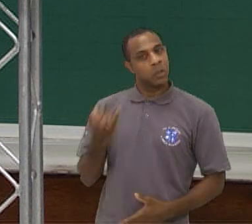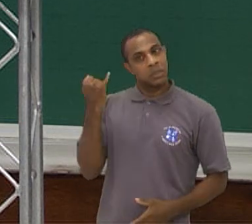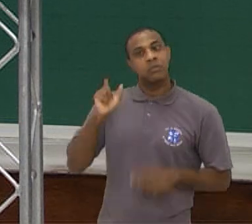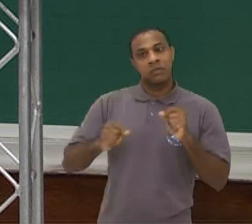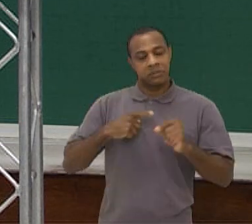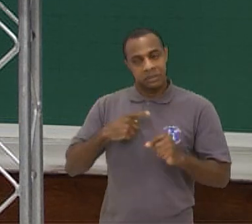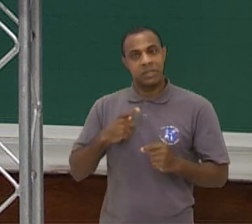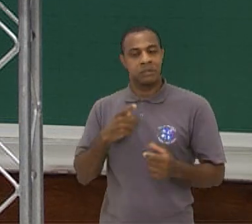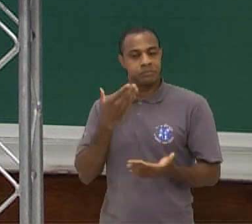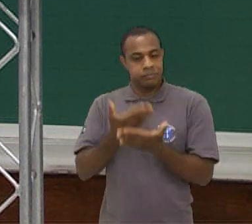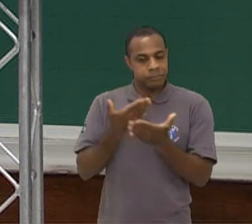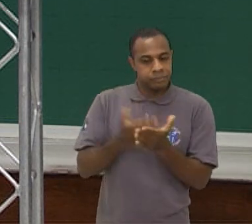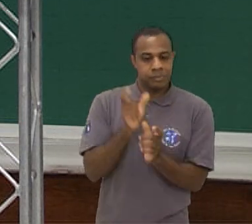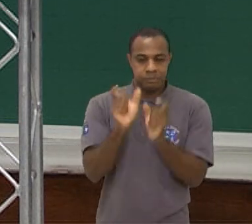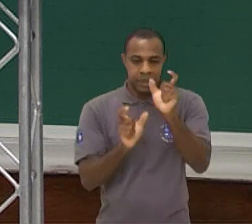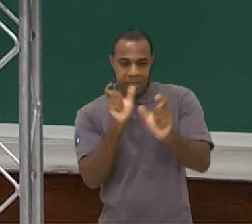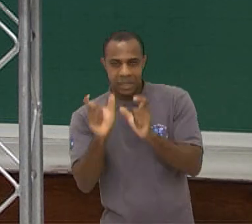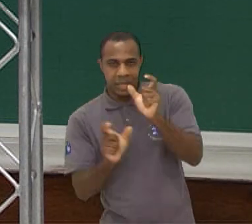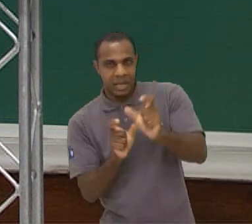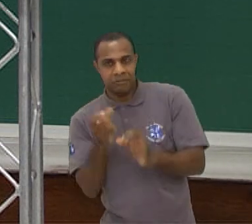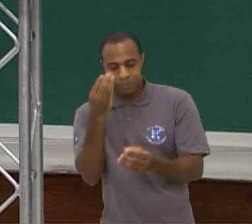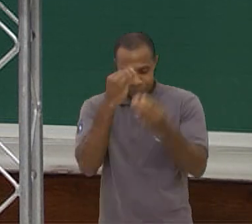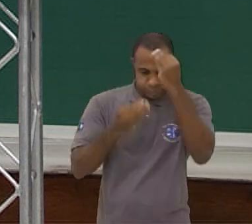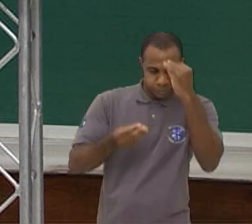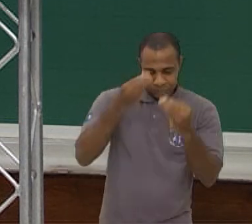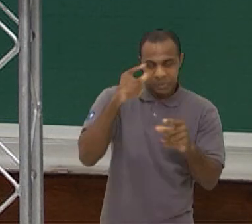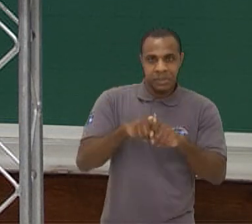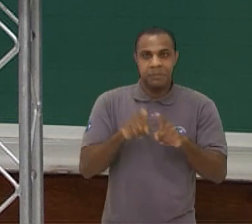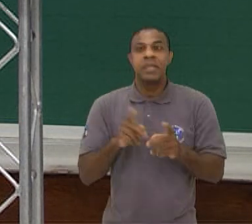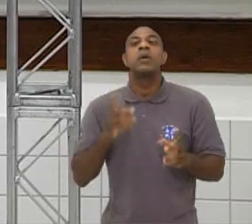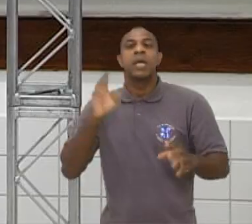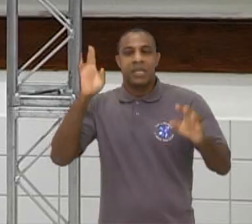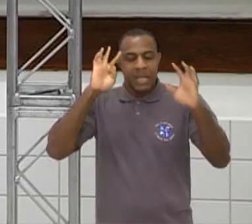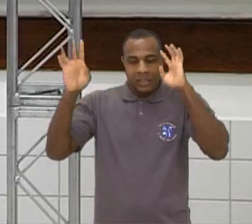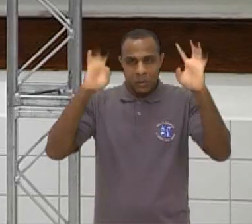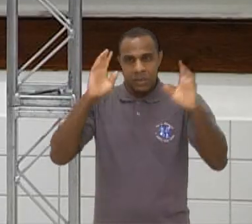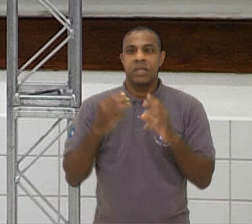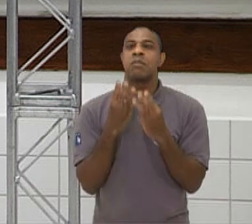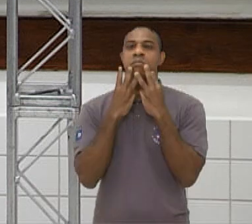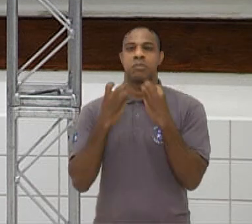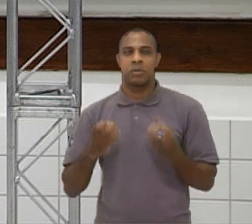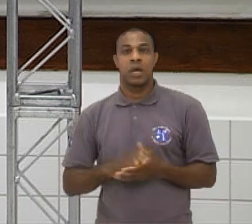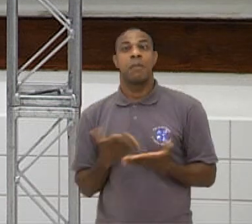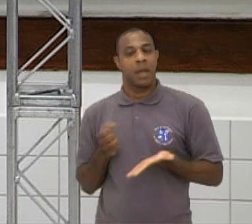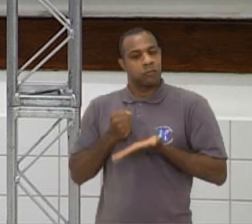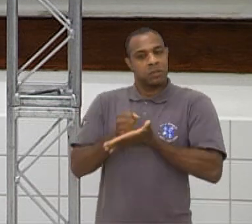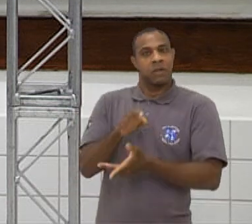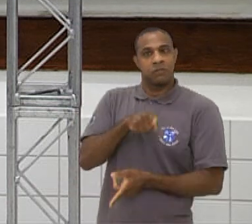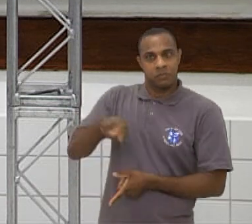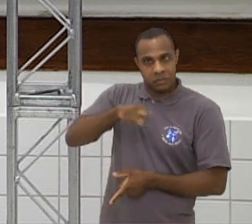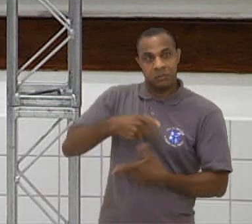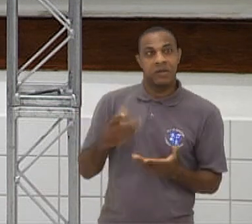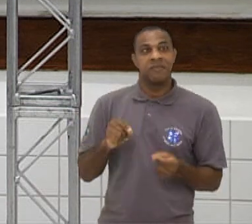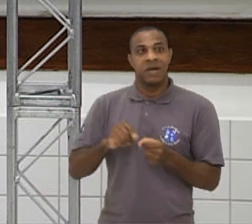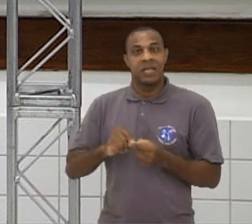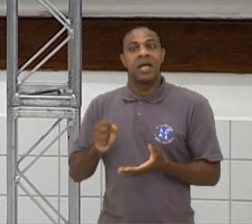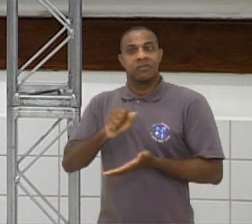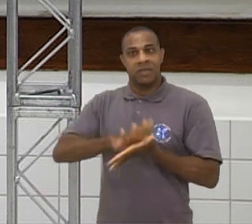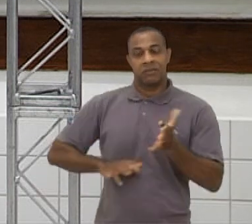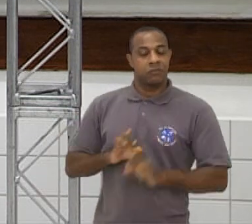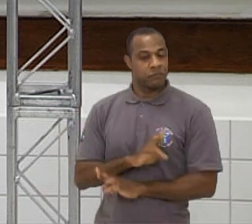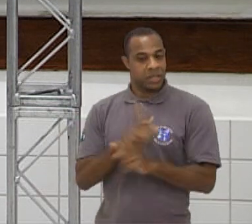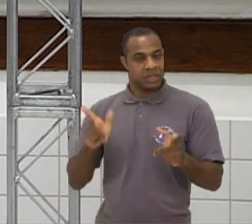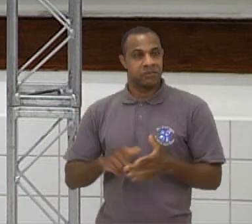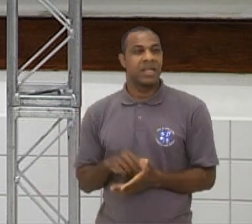tenha o domínio dessas palavras que a gente vai ver, dessa teoria do Karl Marx. Hoje, para ajudar vocês, eu vou fazer uma atividade um pouco